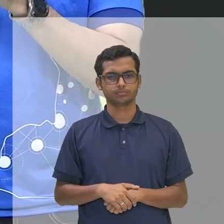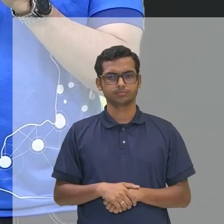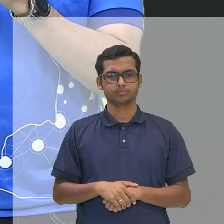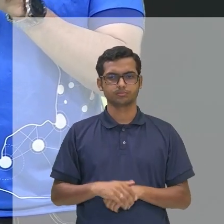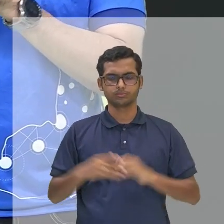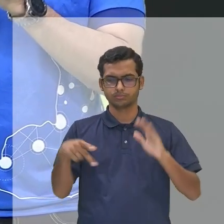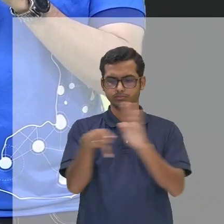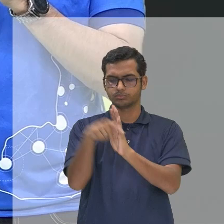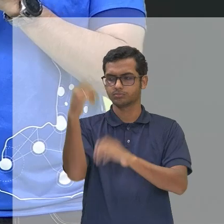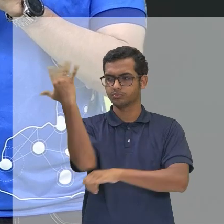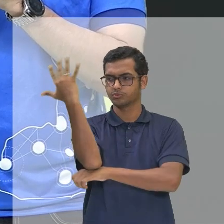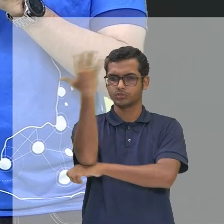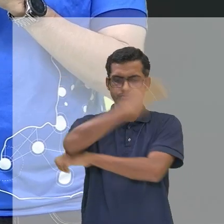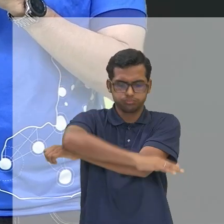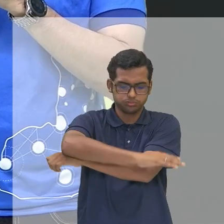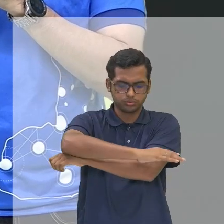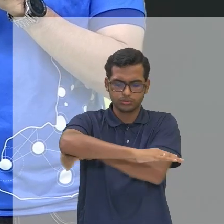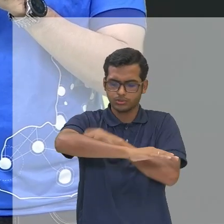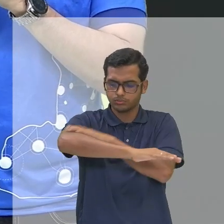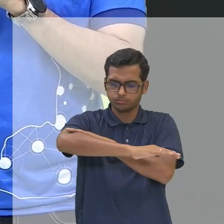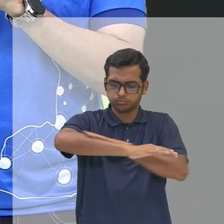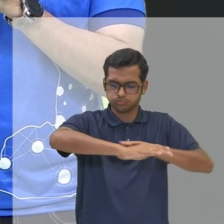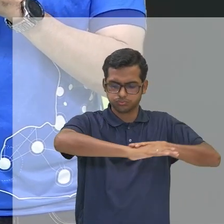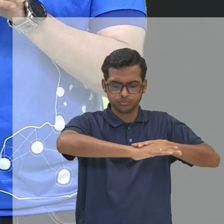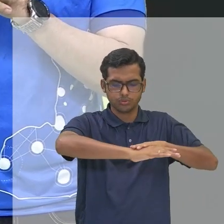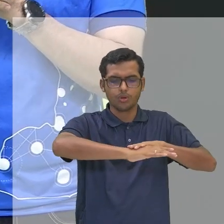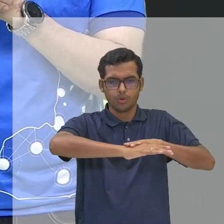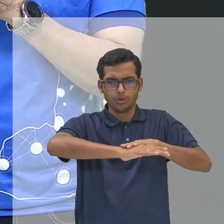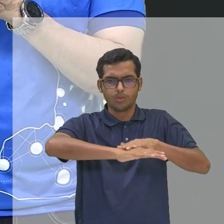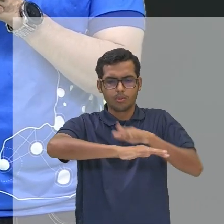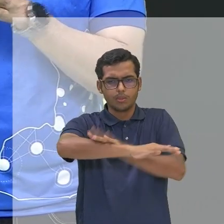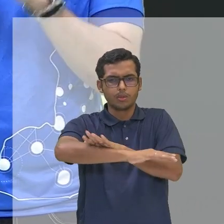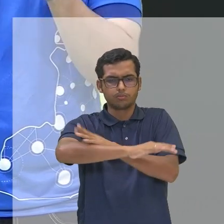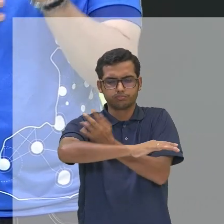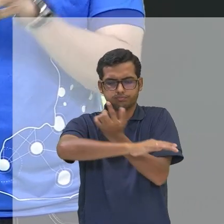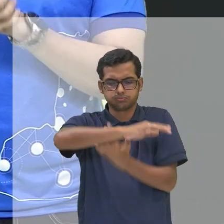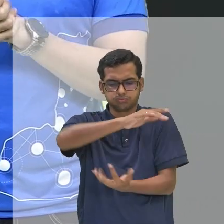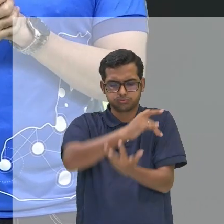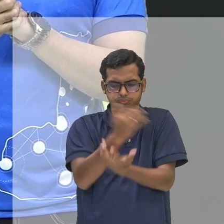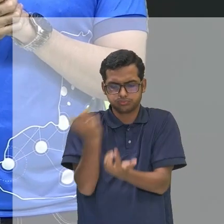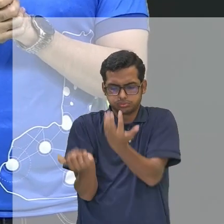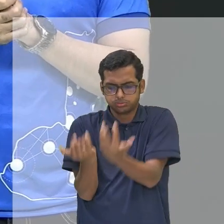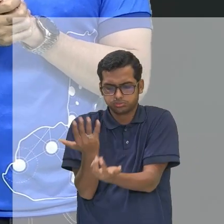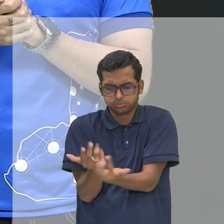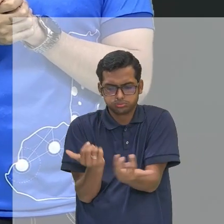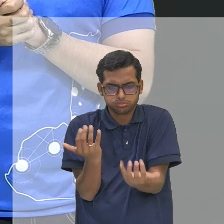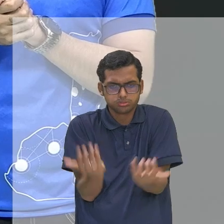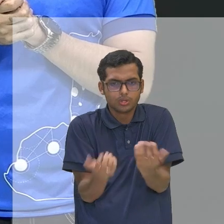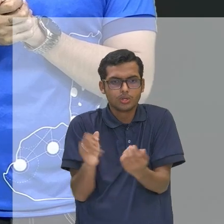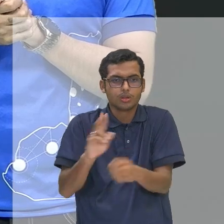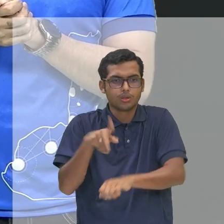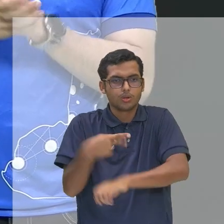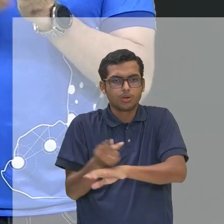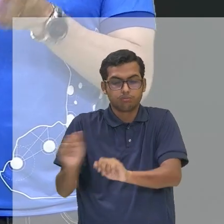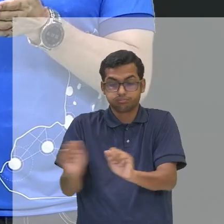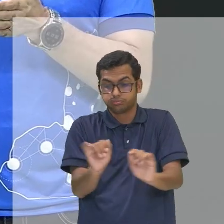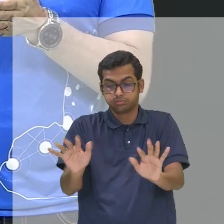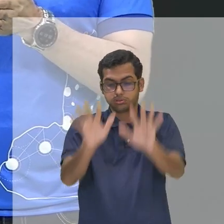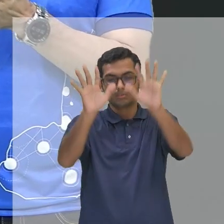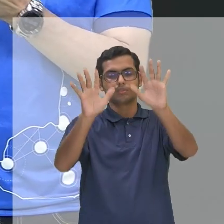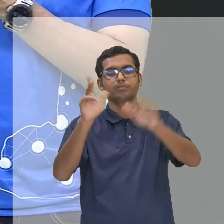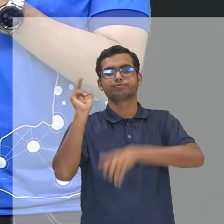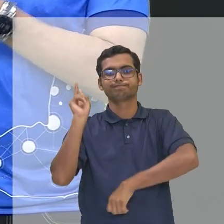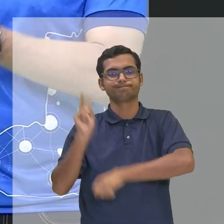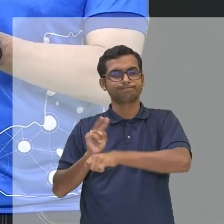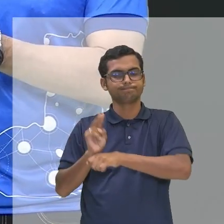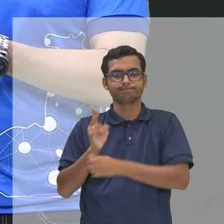vai ser conservada, tá? Não vai mudar o peso. Então é muito importante você entender isso. Dessa